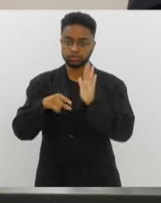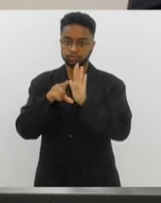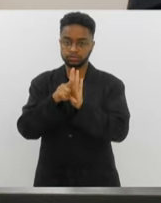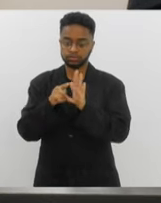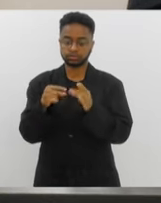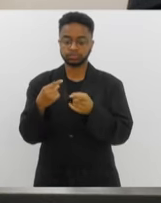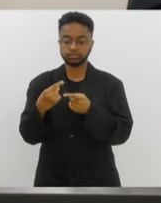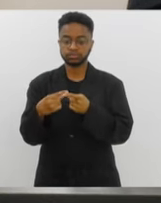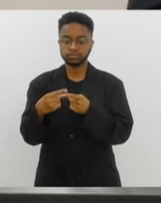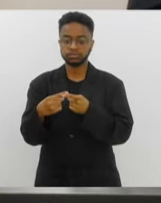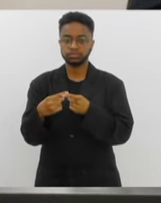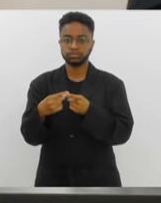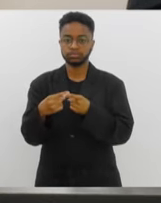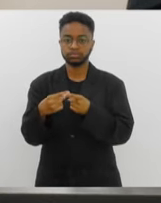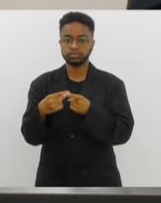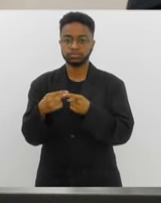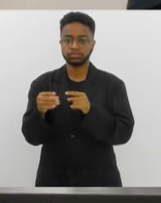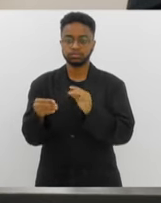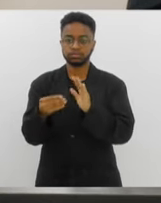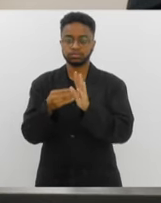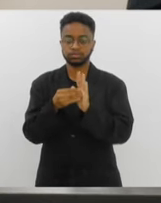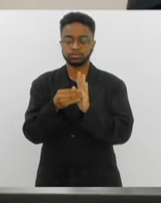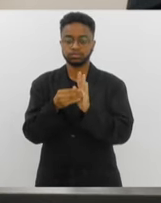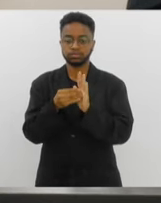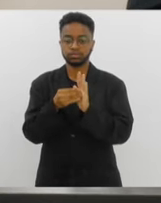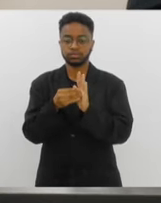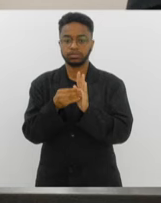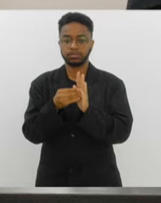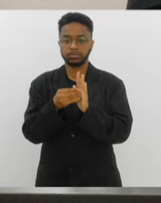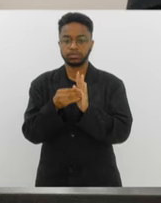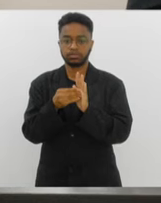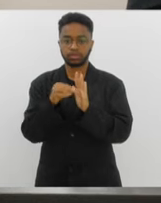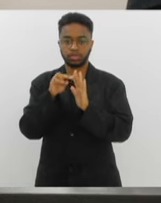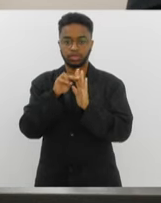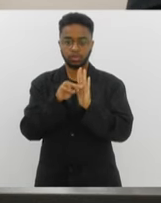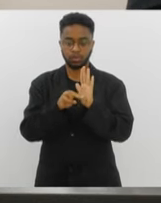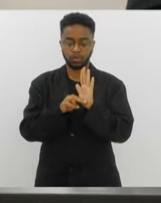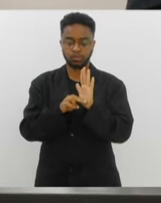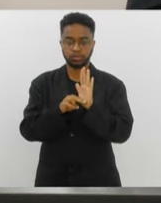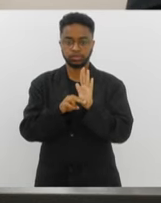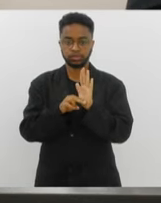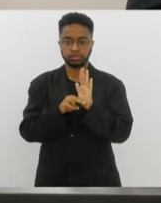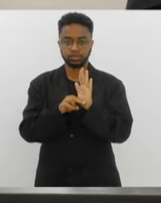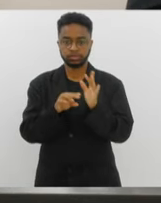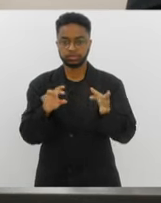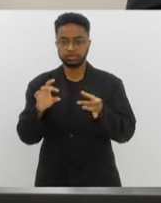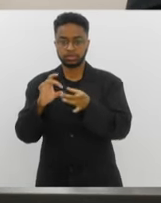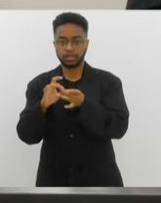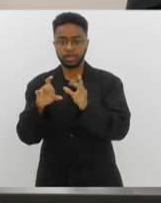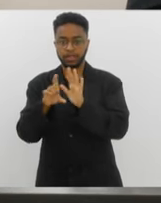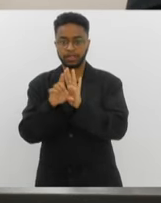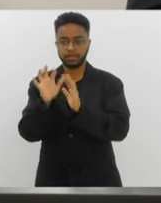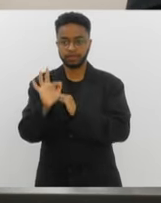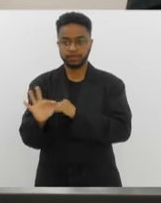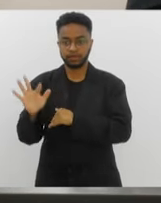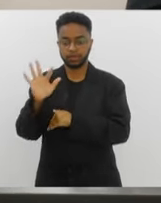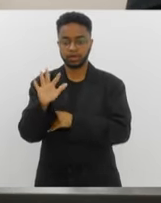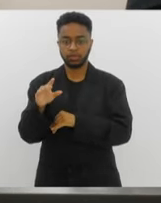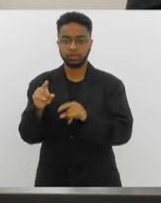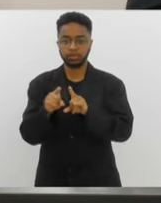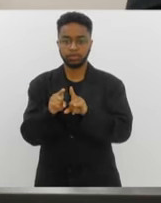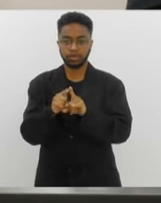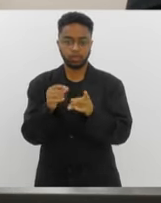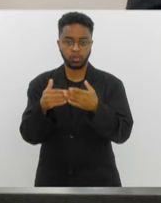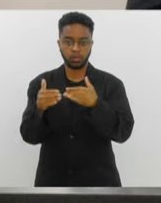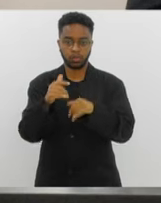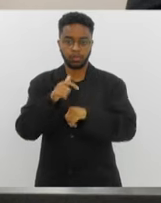está no princípio das normas, está submetida a uma legislação federal. A qualquer momento que uma legislação